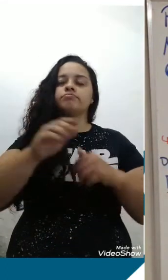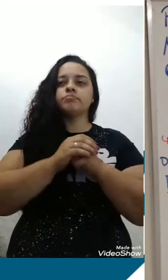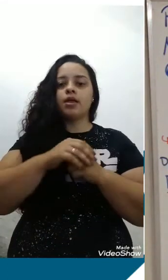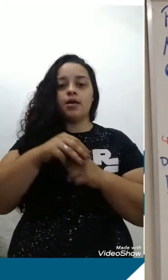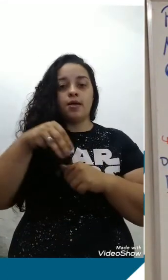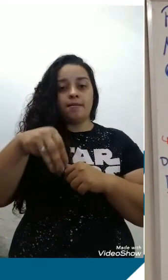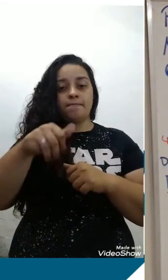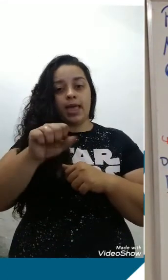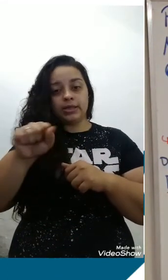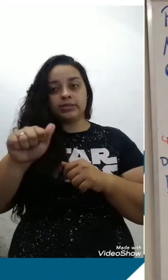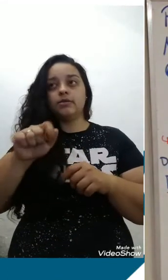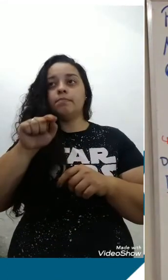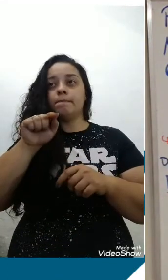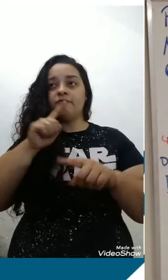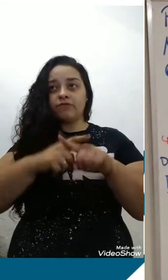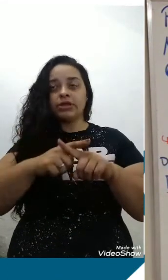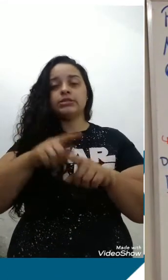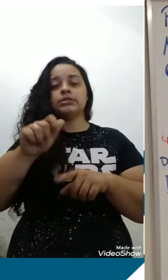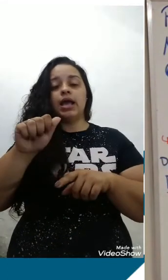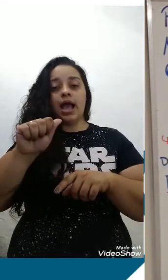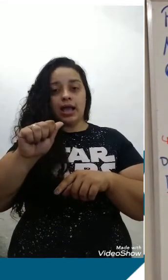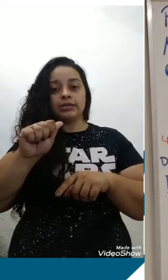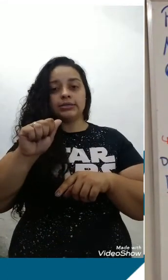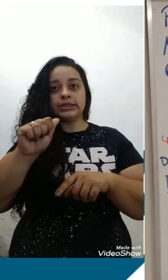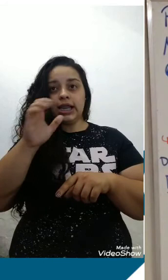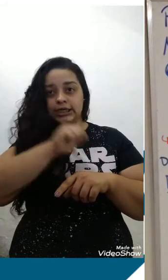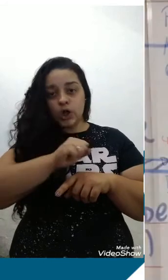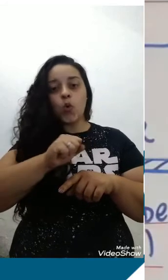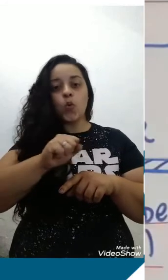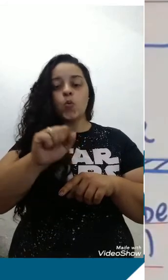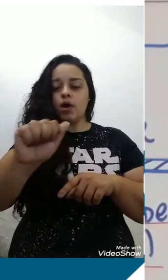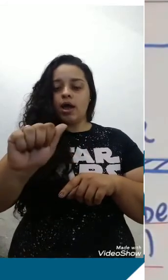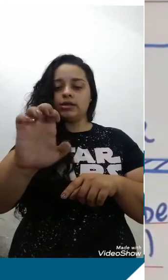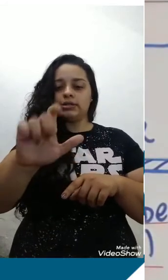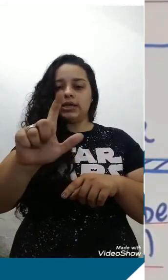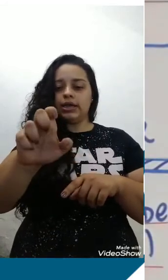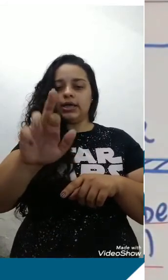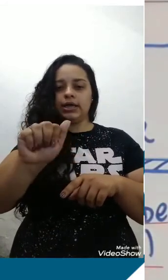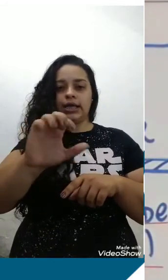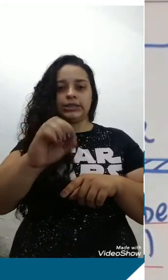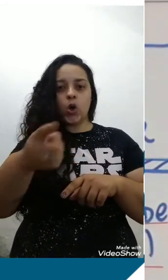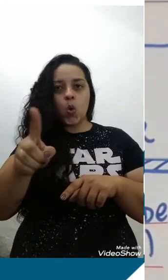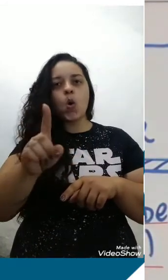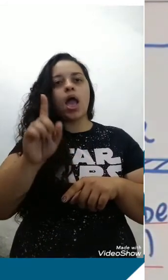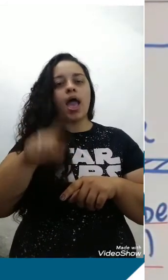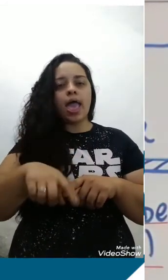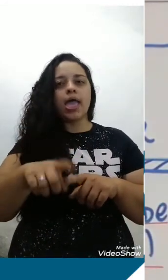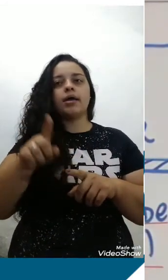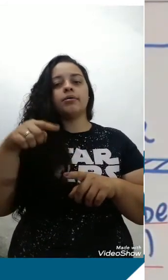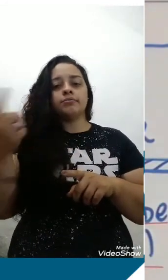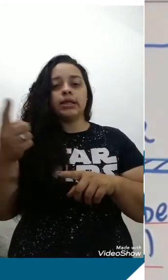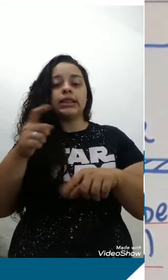m vezes a vezes ΔT. A aceleração, por sua